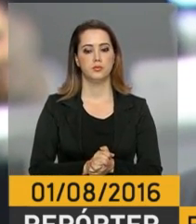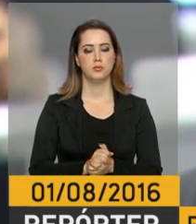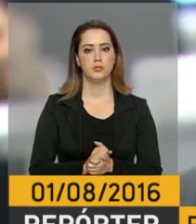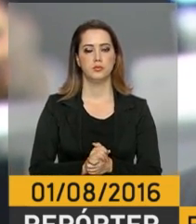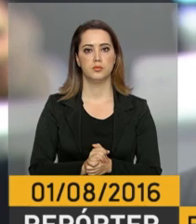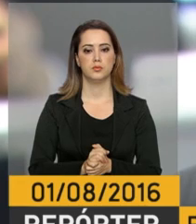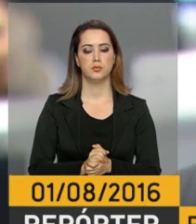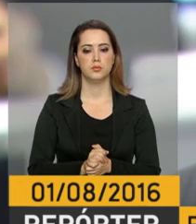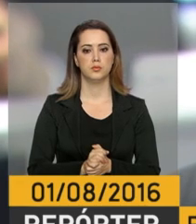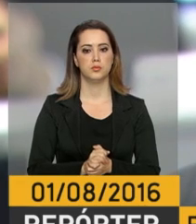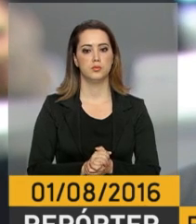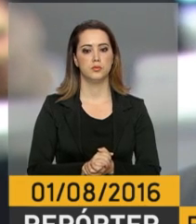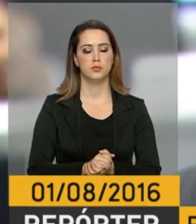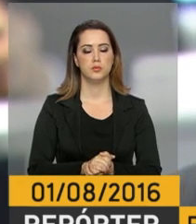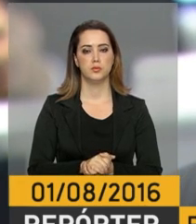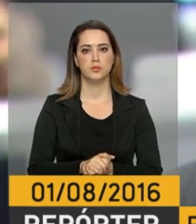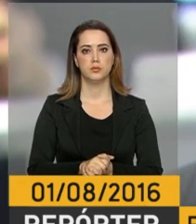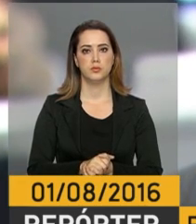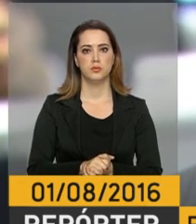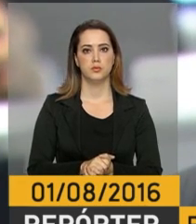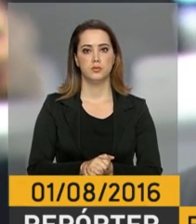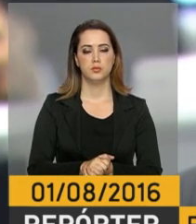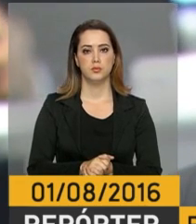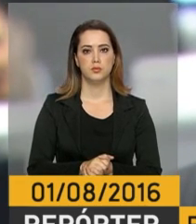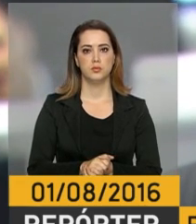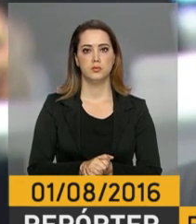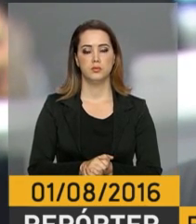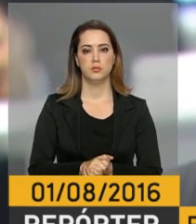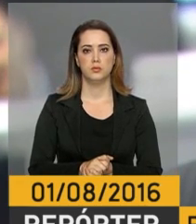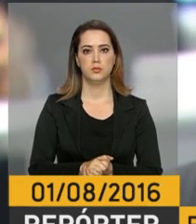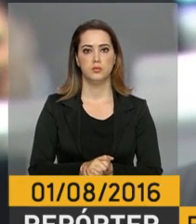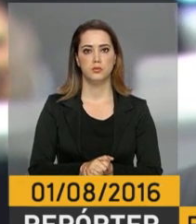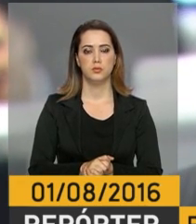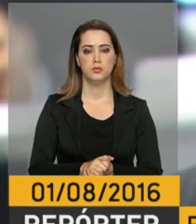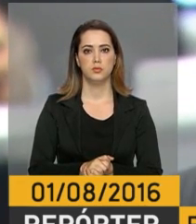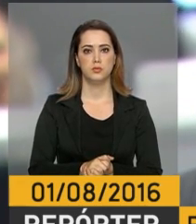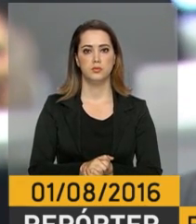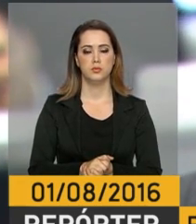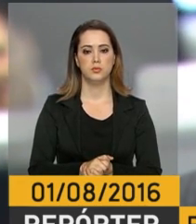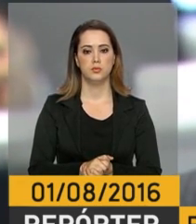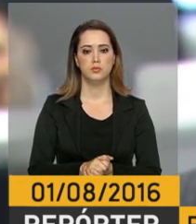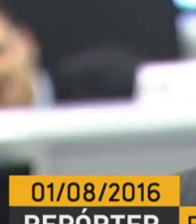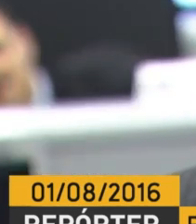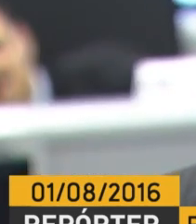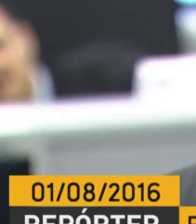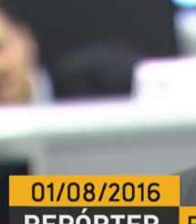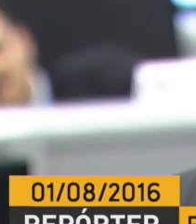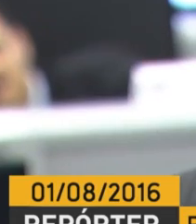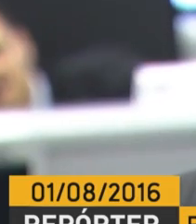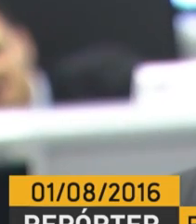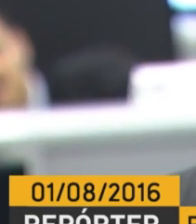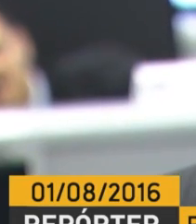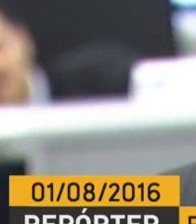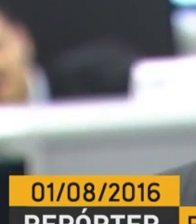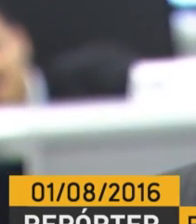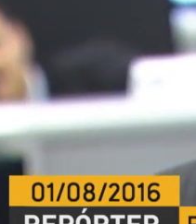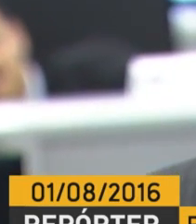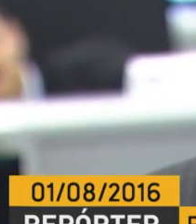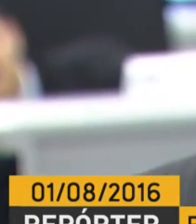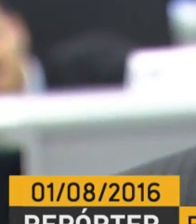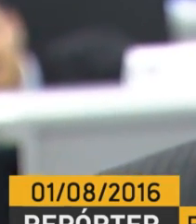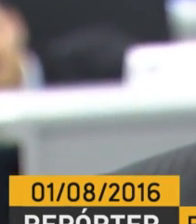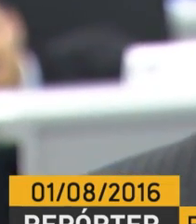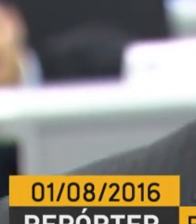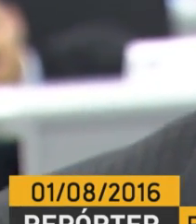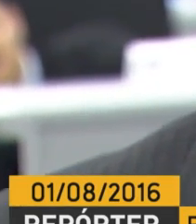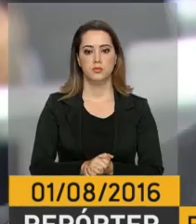mas teve algum outro caso entre essa tecnologia nova de antes da pessoa embarcar, que é exatamente isso que eu entendi, você